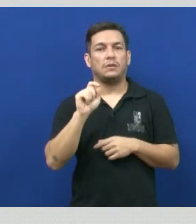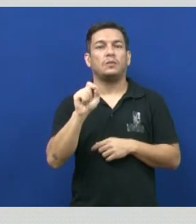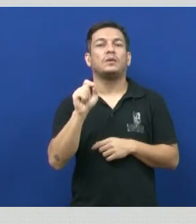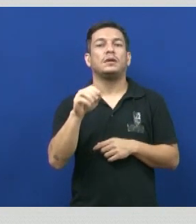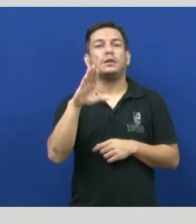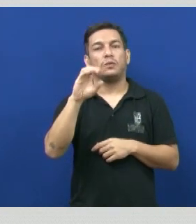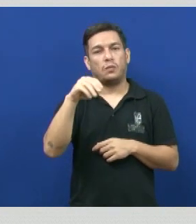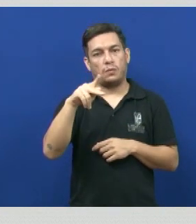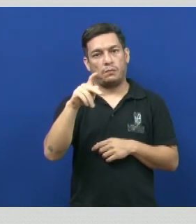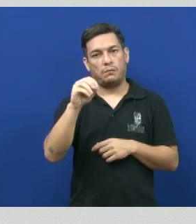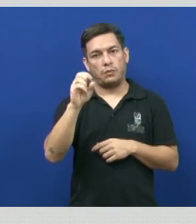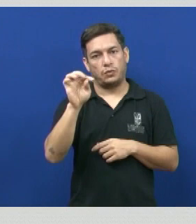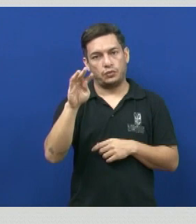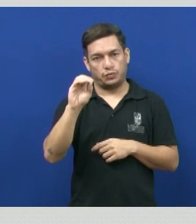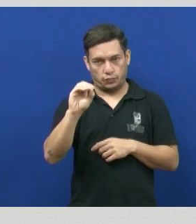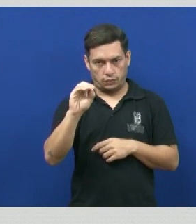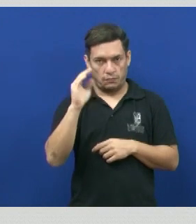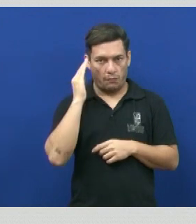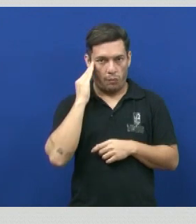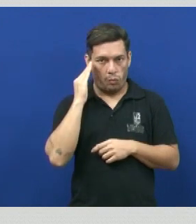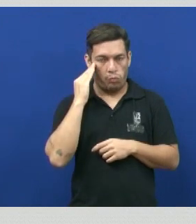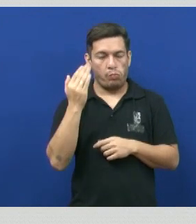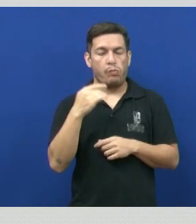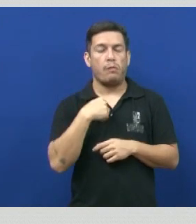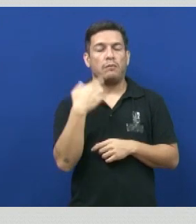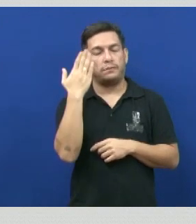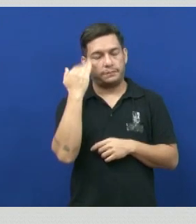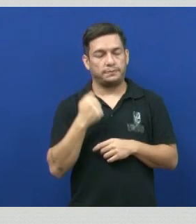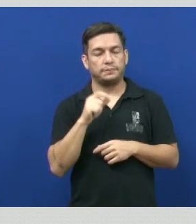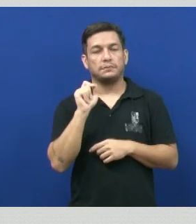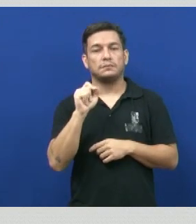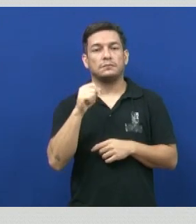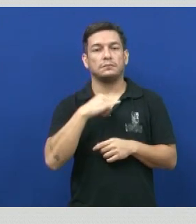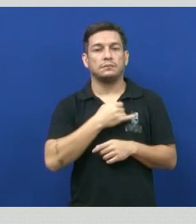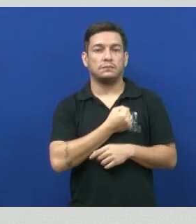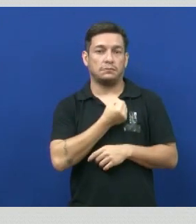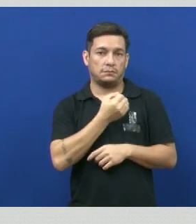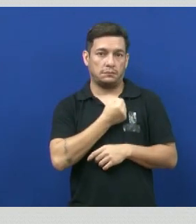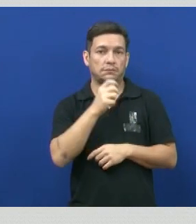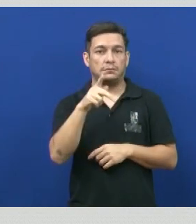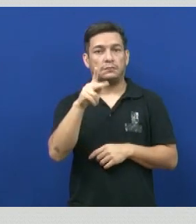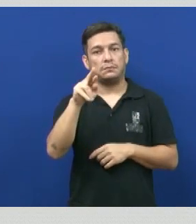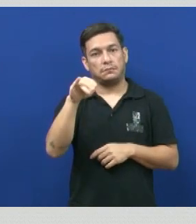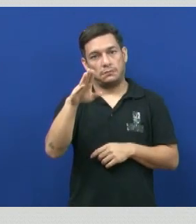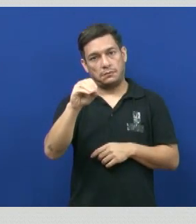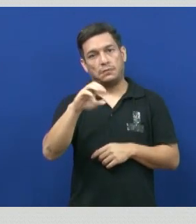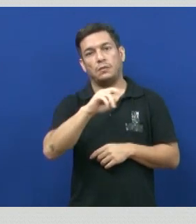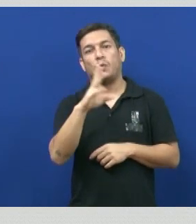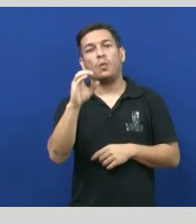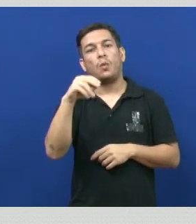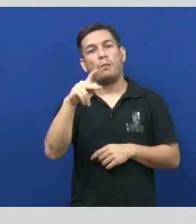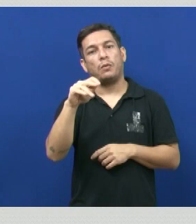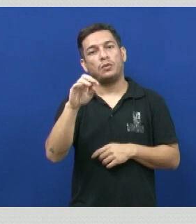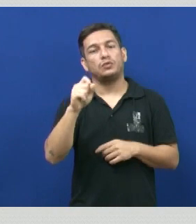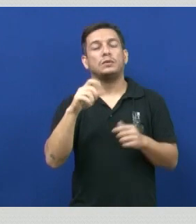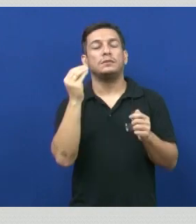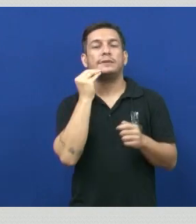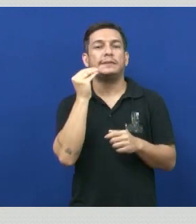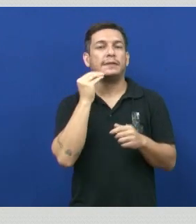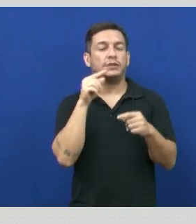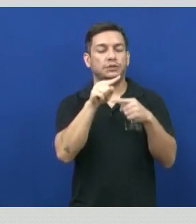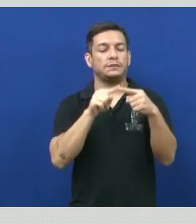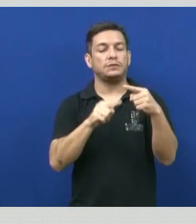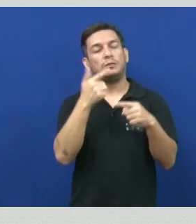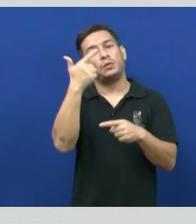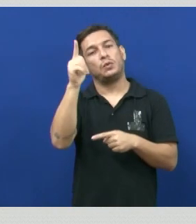digo que ele é composto, tá bom? Para eu saber se o número é primo ou se ele é composto, eu vou tentar dividir por outros números